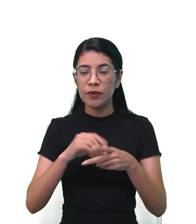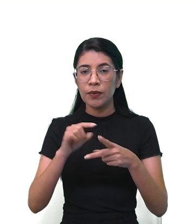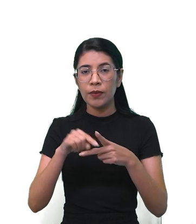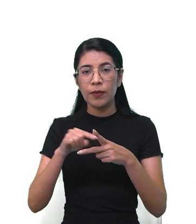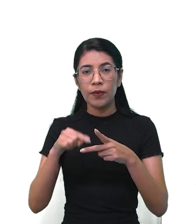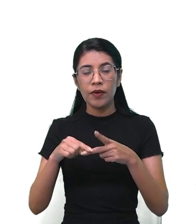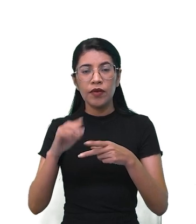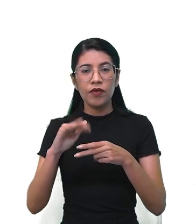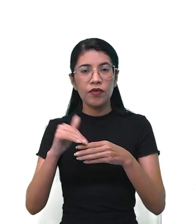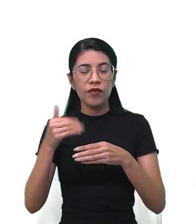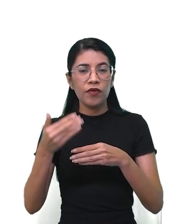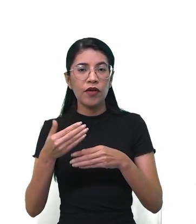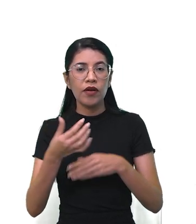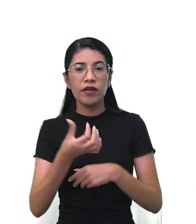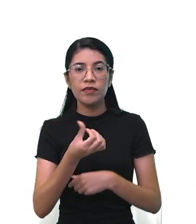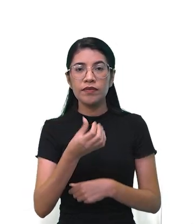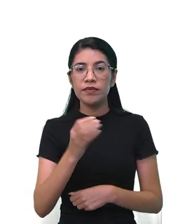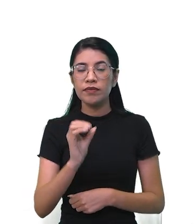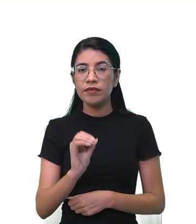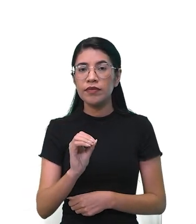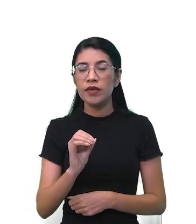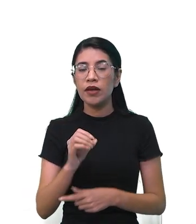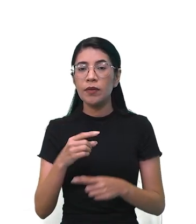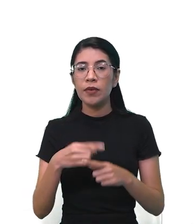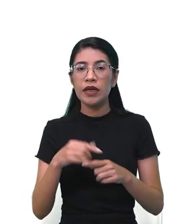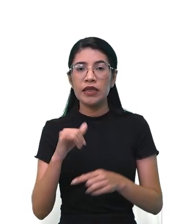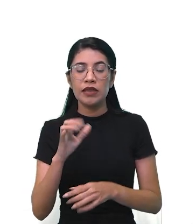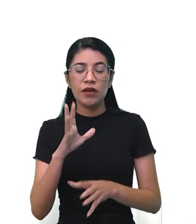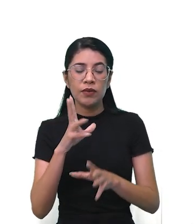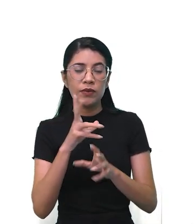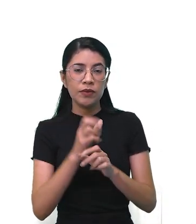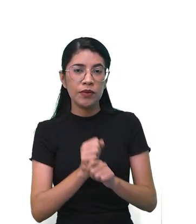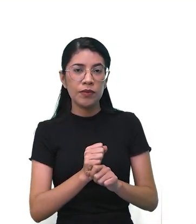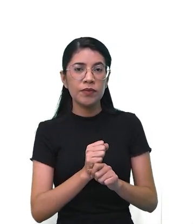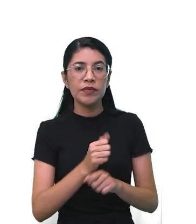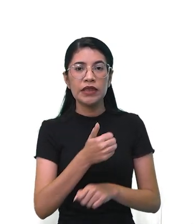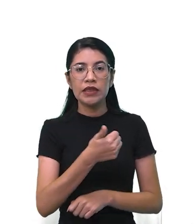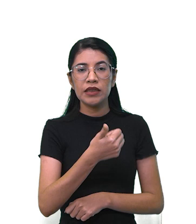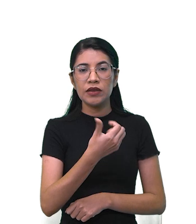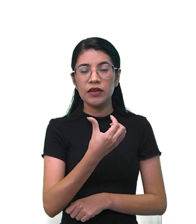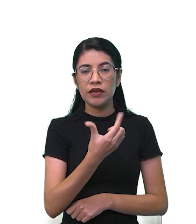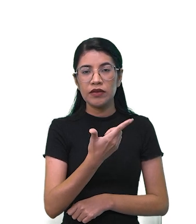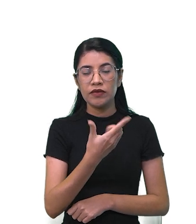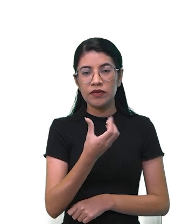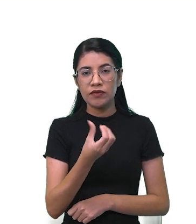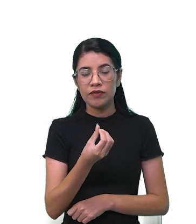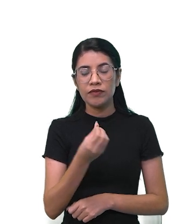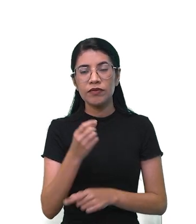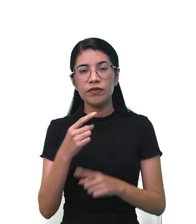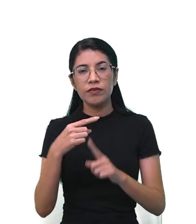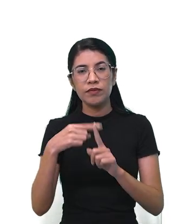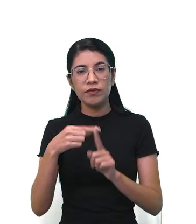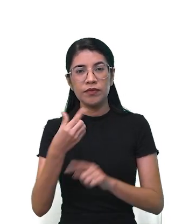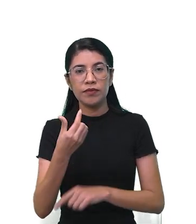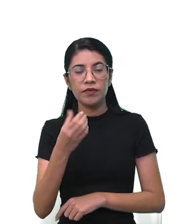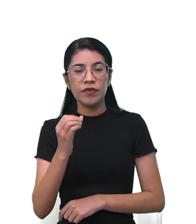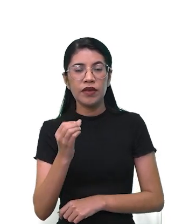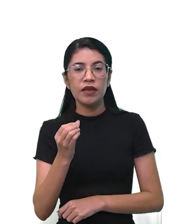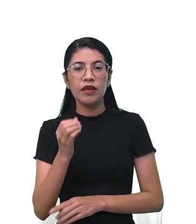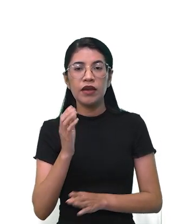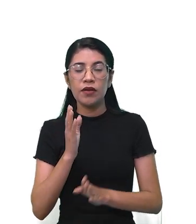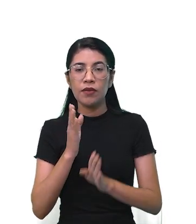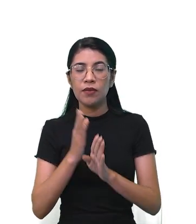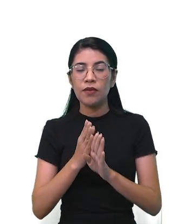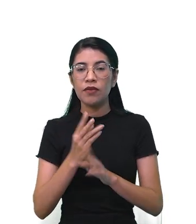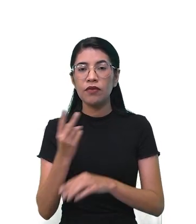ele vai valer 60 graus. Porque quando eu somar 120 mais 60, né, eu vou